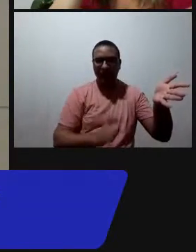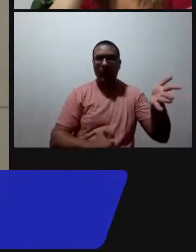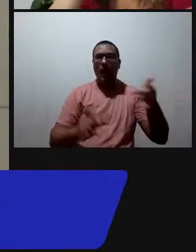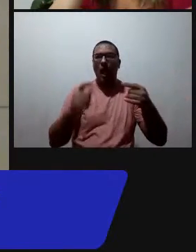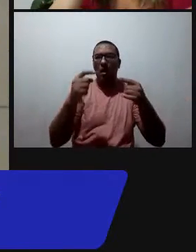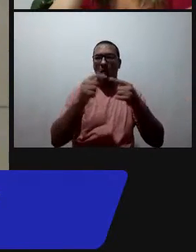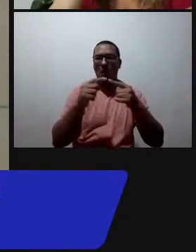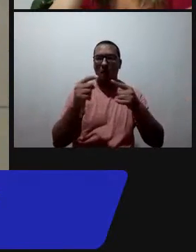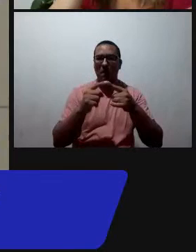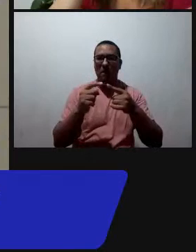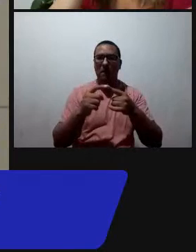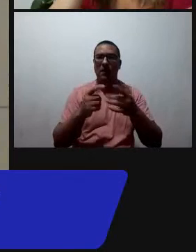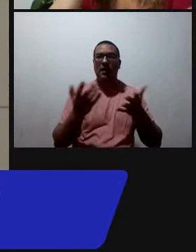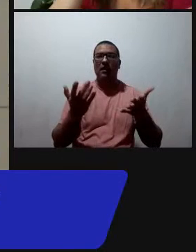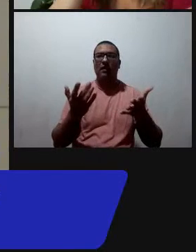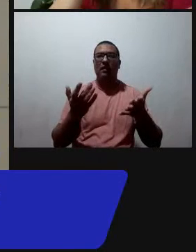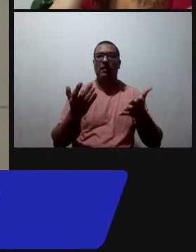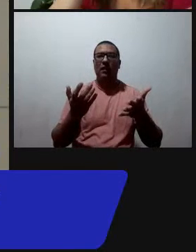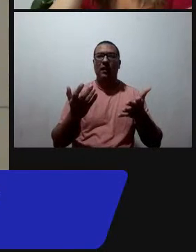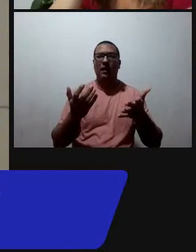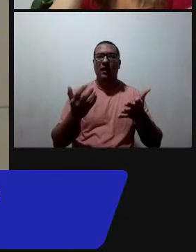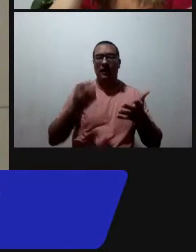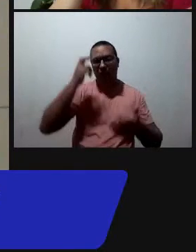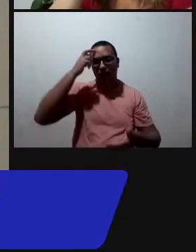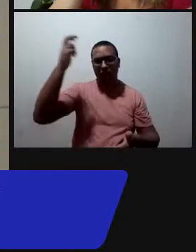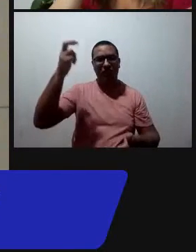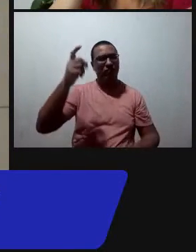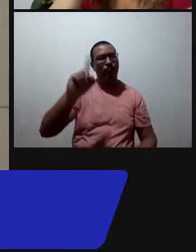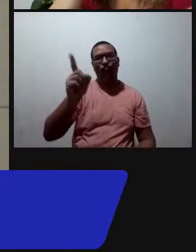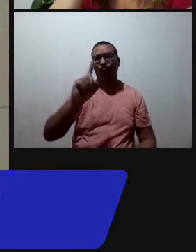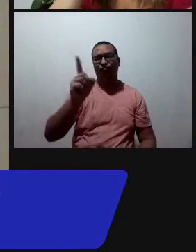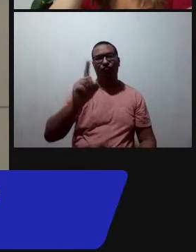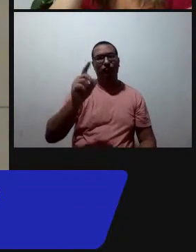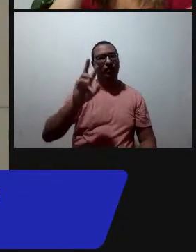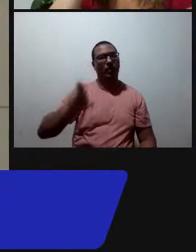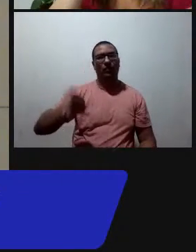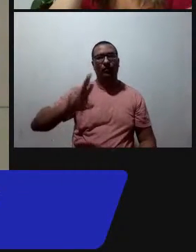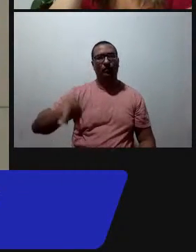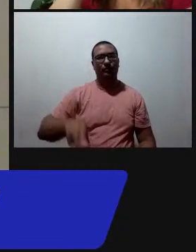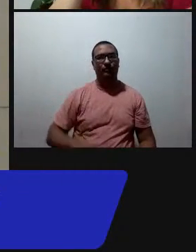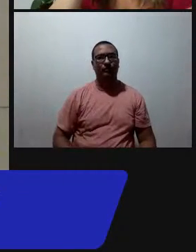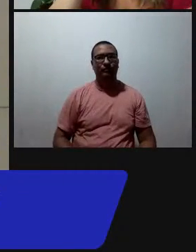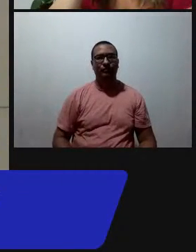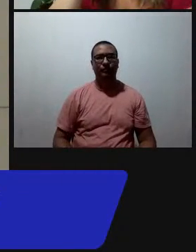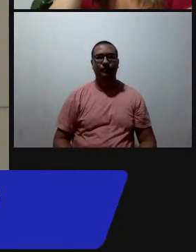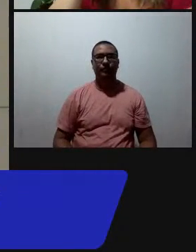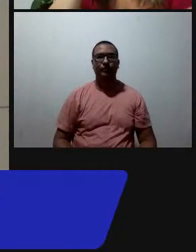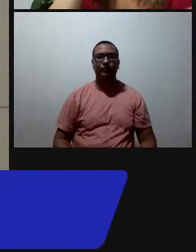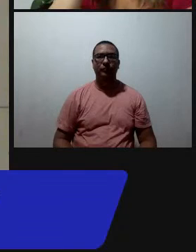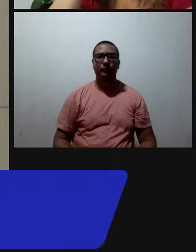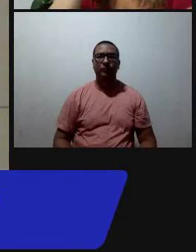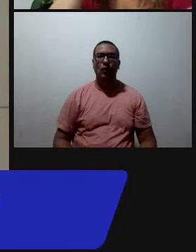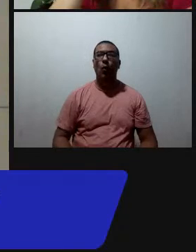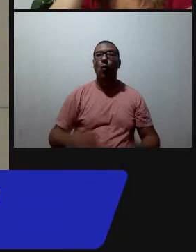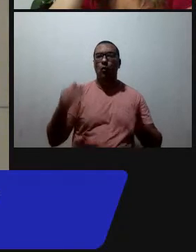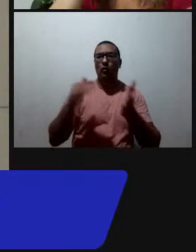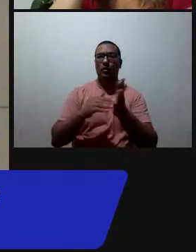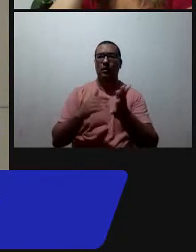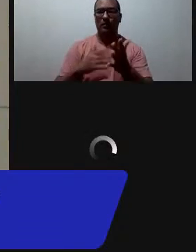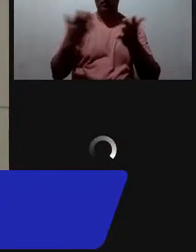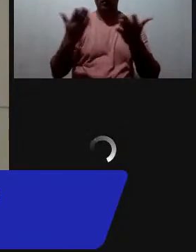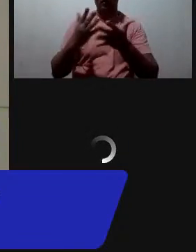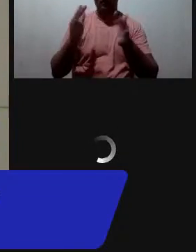cidade, digamos assim, inteligente. Não é. Efetivamente, não é. E, finalmente, para fechar o outógono,